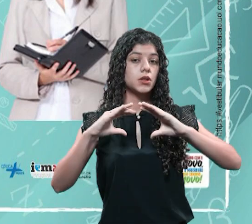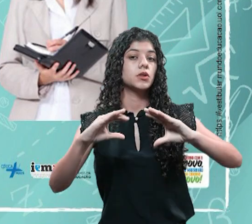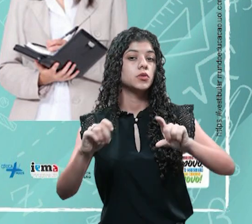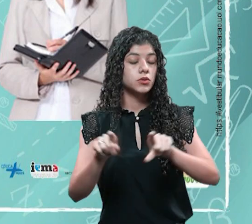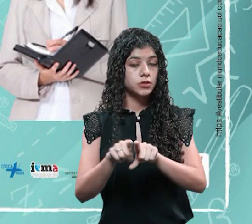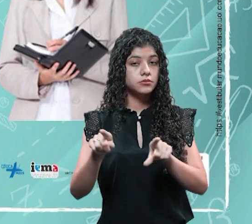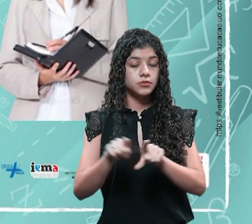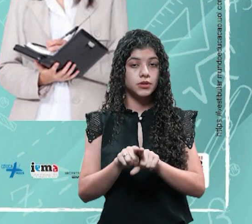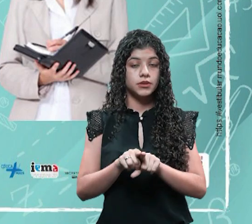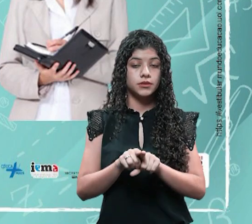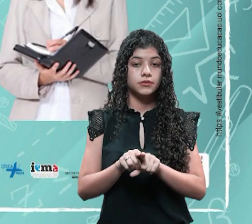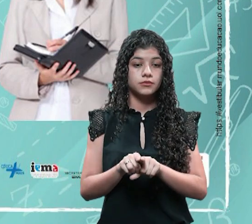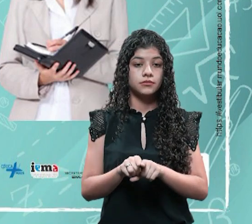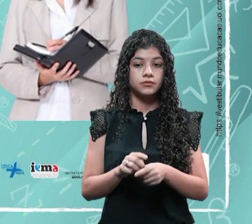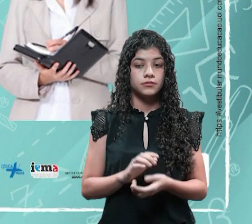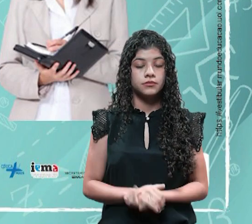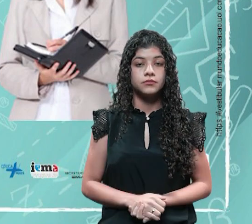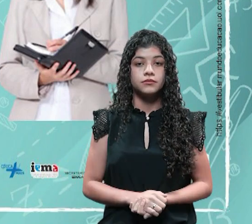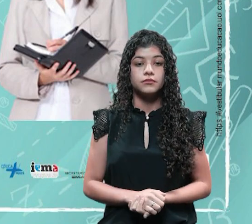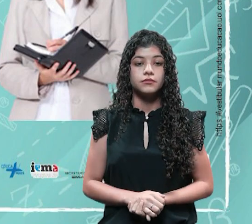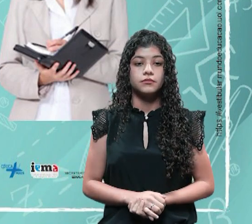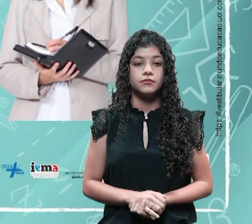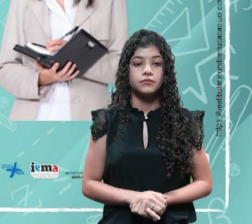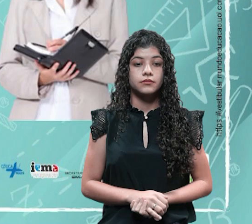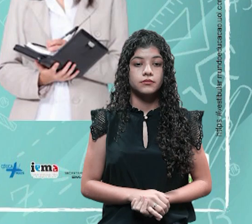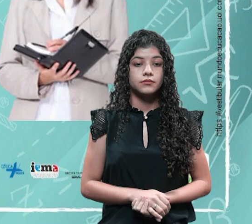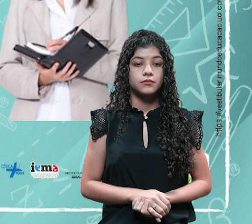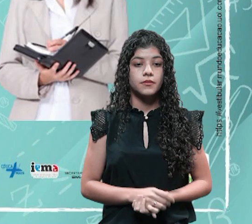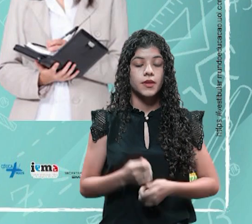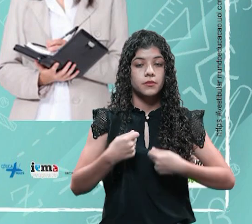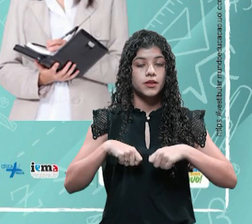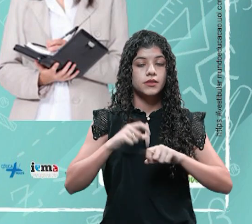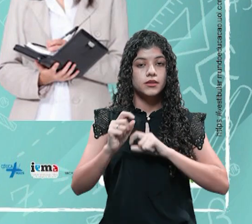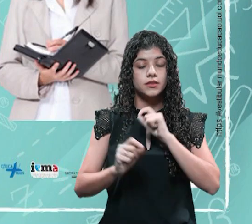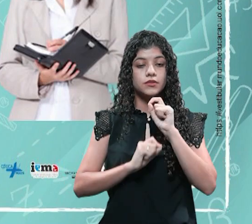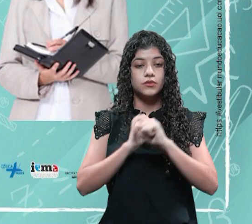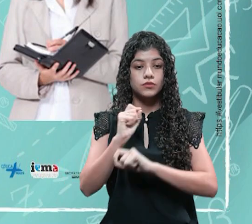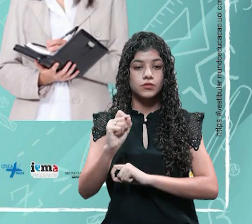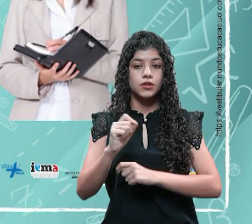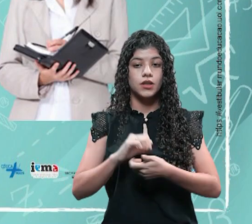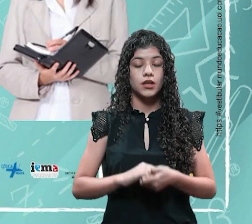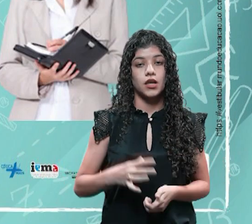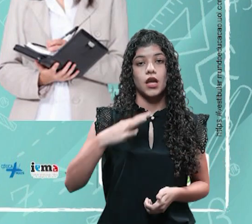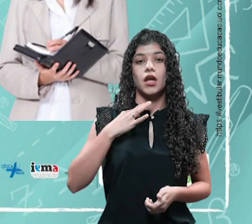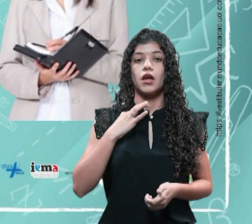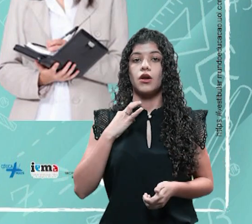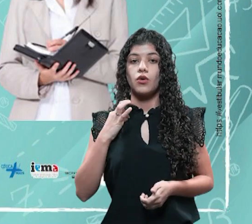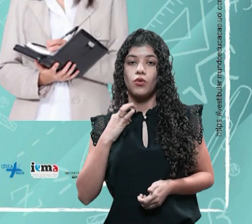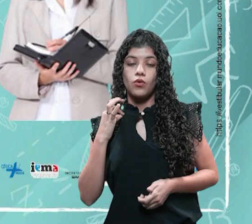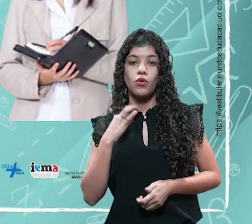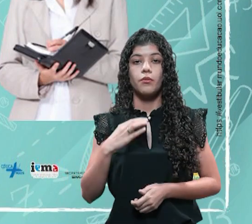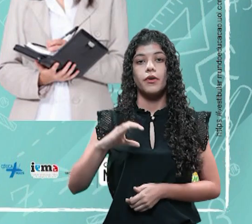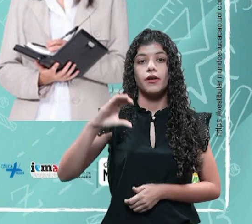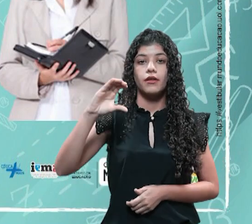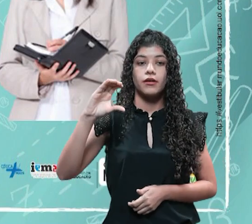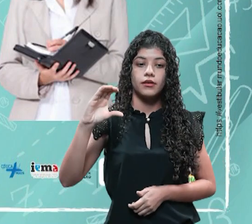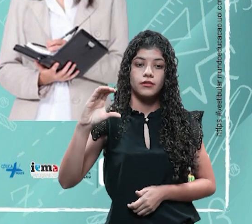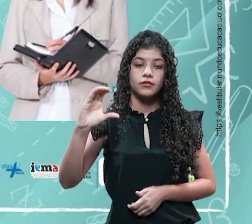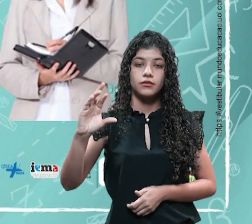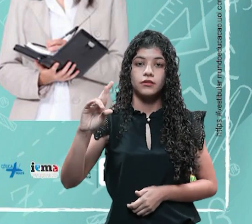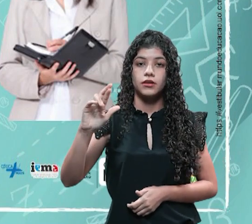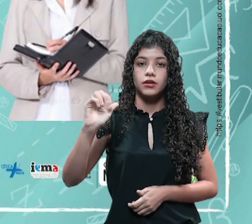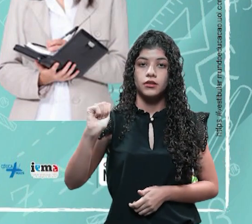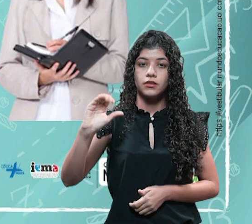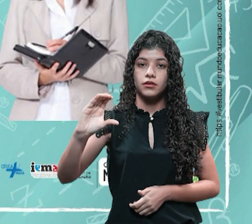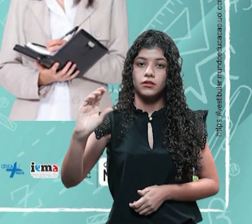coordenador, né? De recepção, né? A gente tem que ver muito essa questão de uniforme, crachá de identificação,